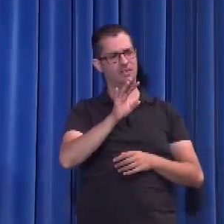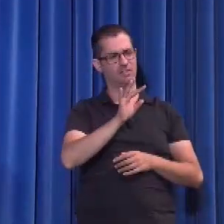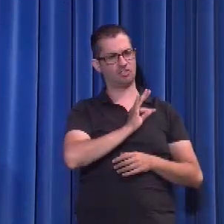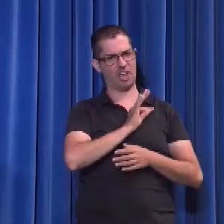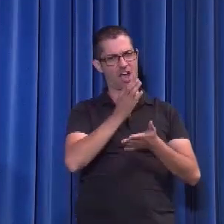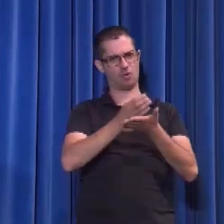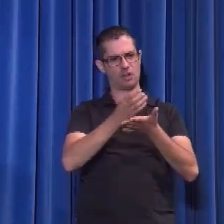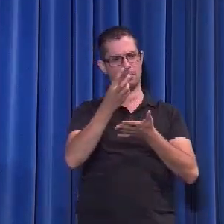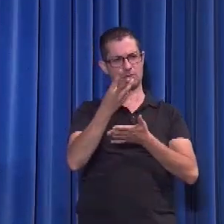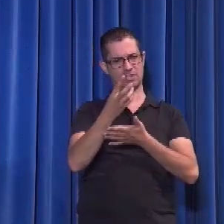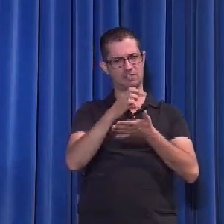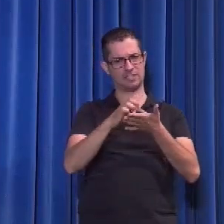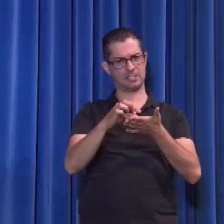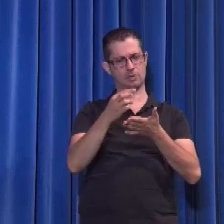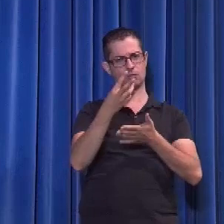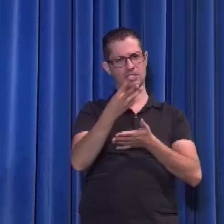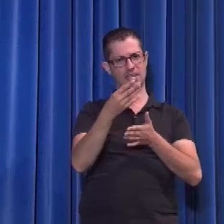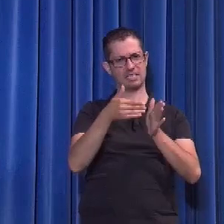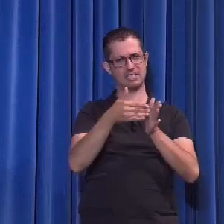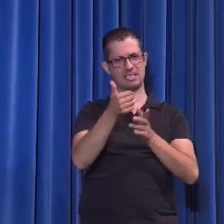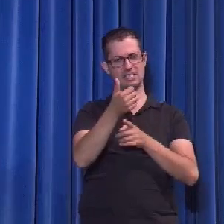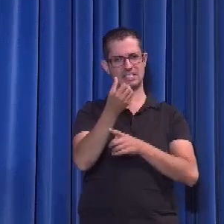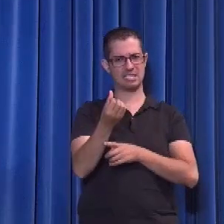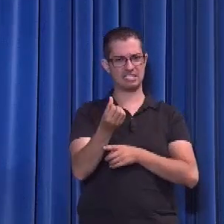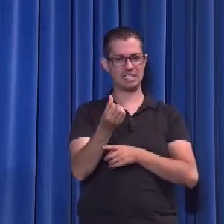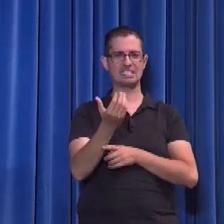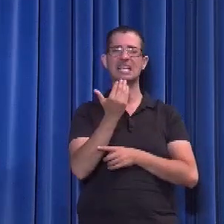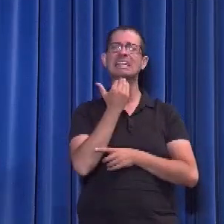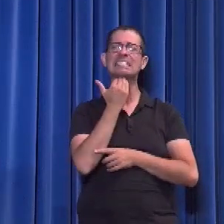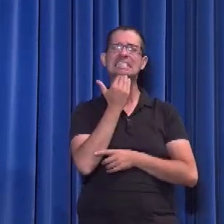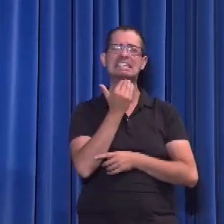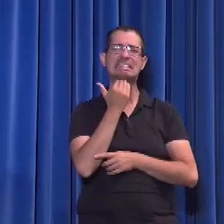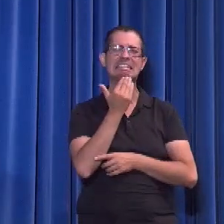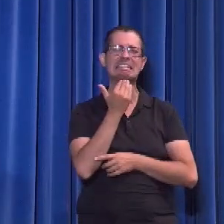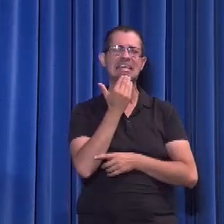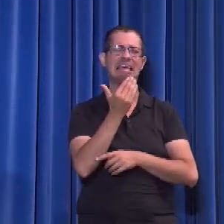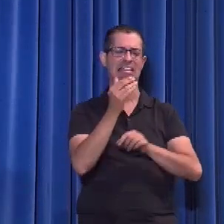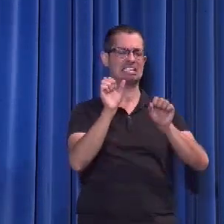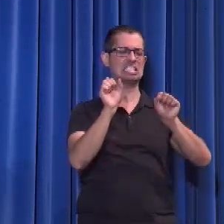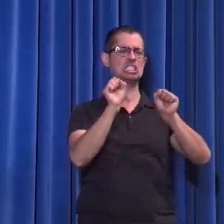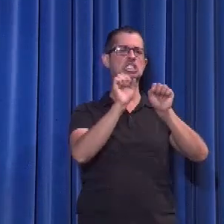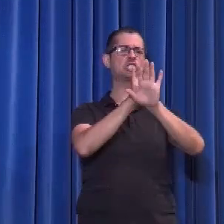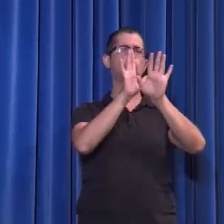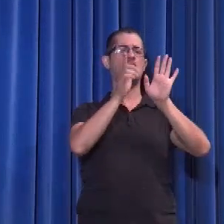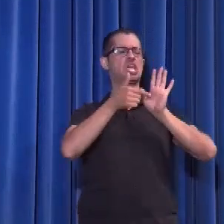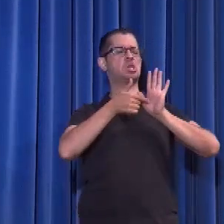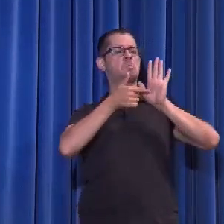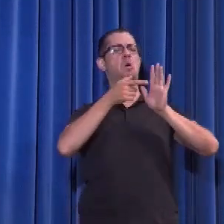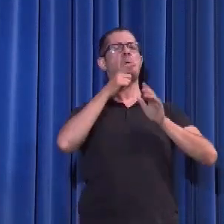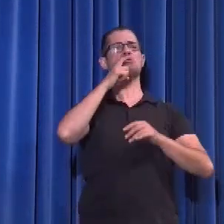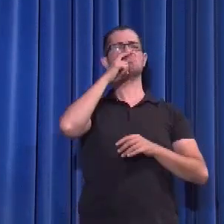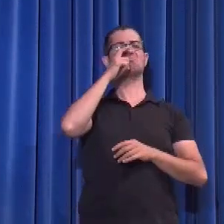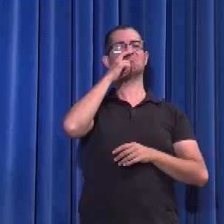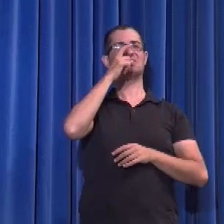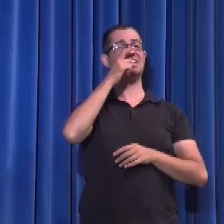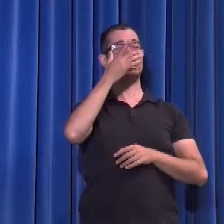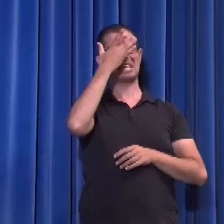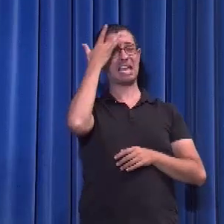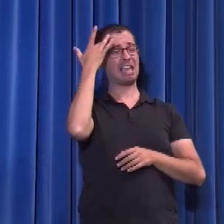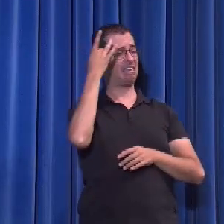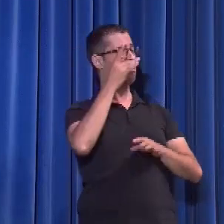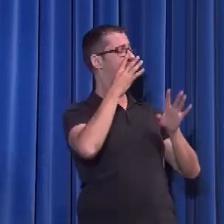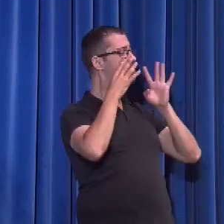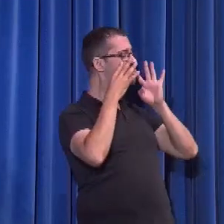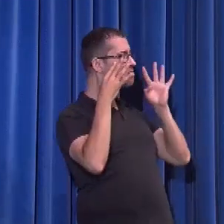está dizendo no texto de 1 Coríntios, ninguém se glorie nos homens. Ninguém se glorie